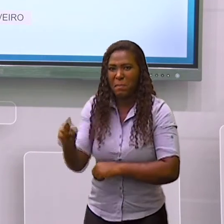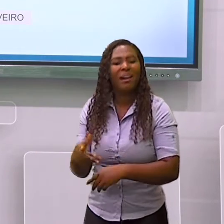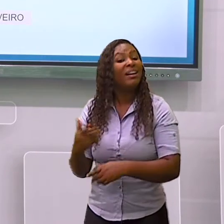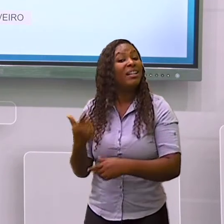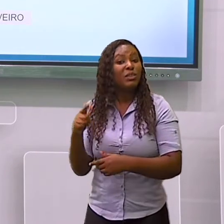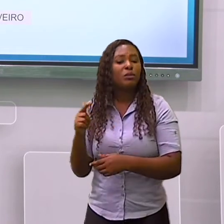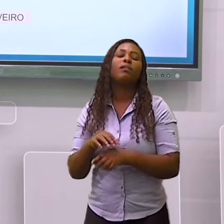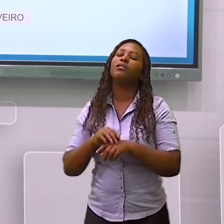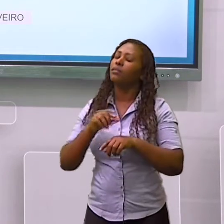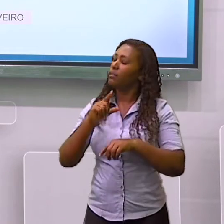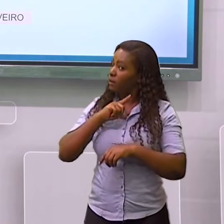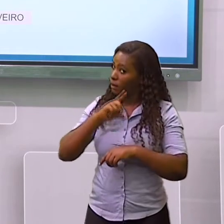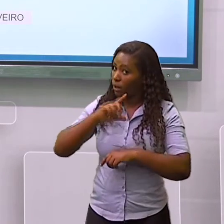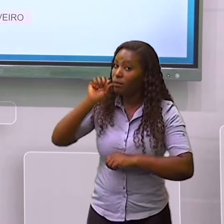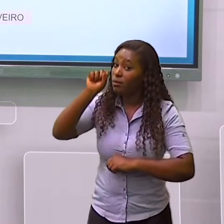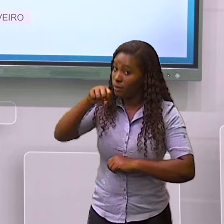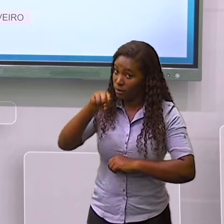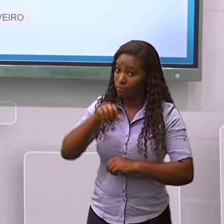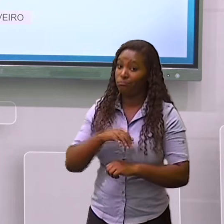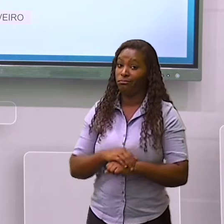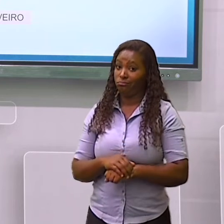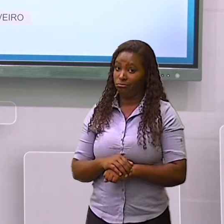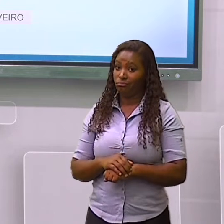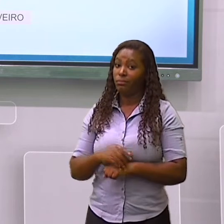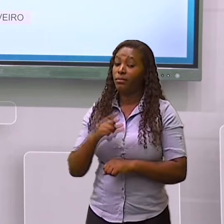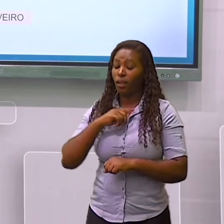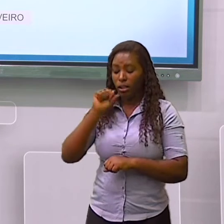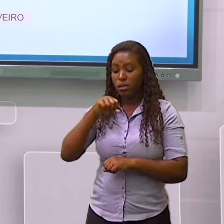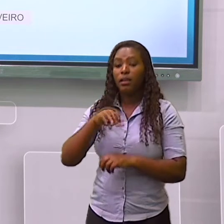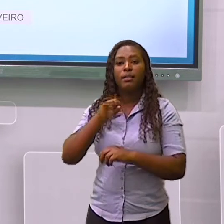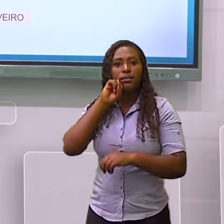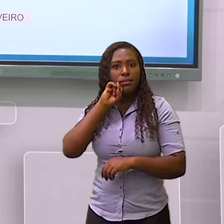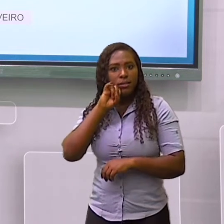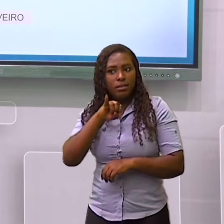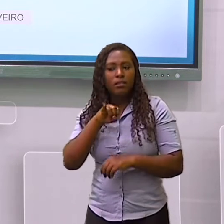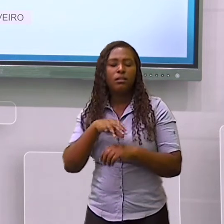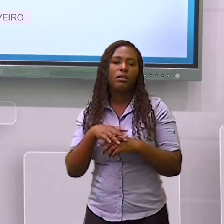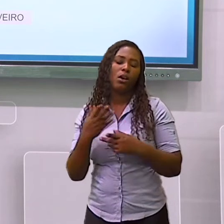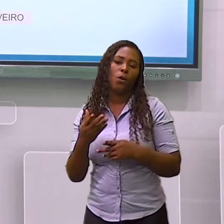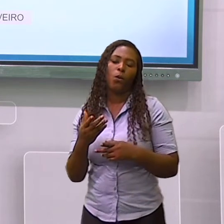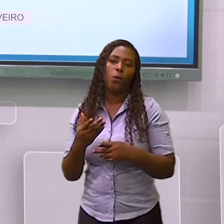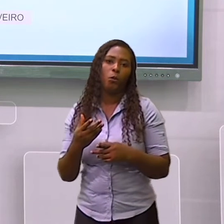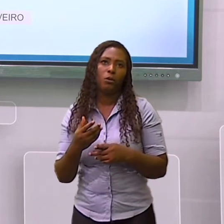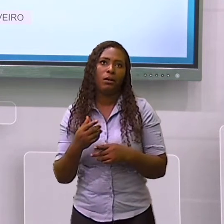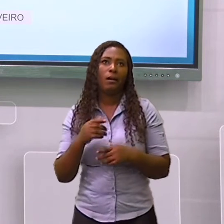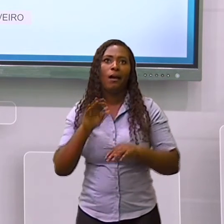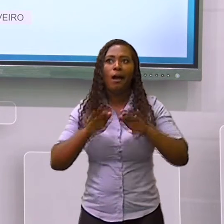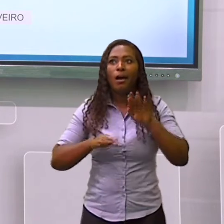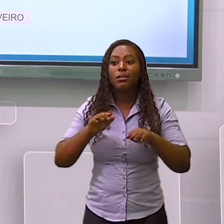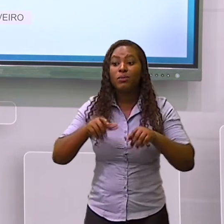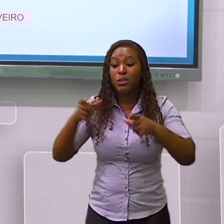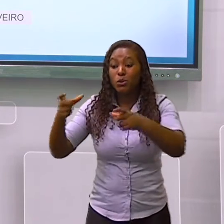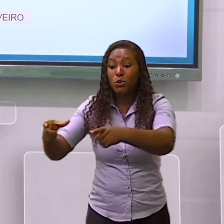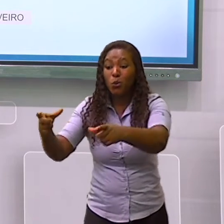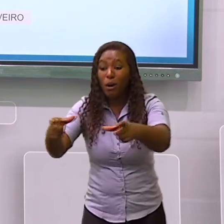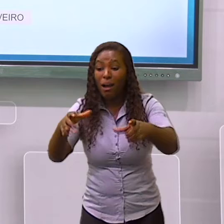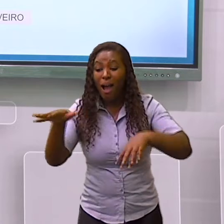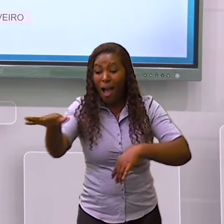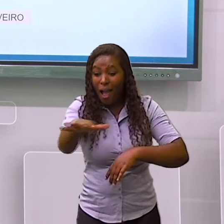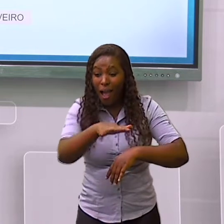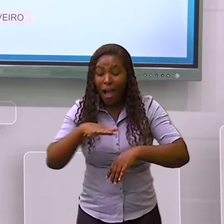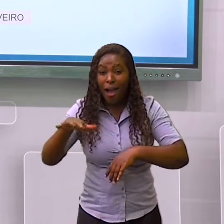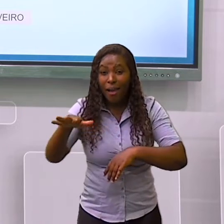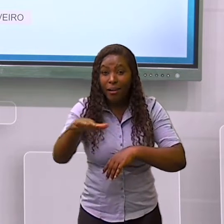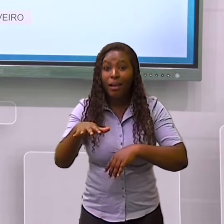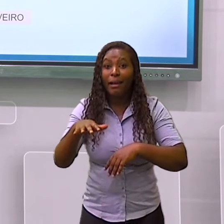propício à descarga elétrica, tá? Então, isso é um mito. O raio ele cai várias vezes no mesmo